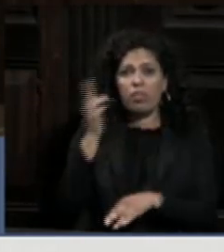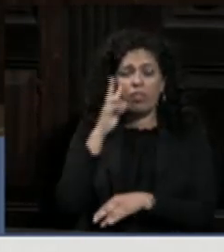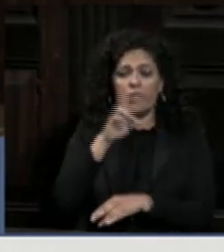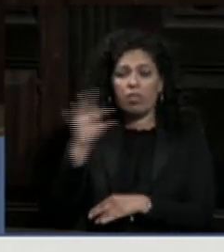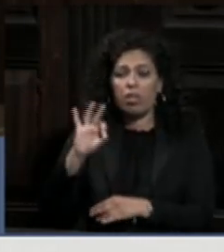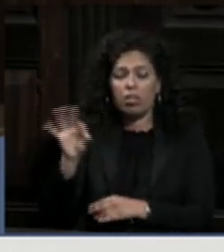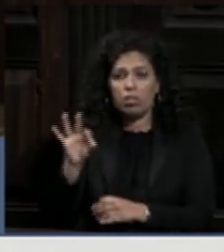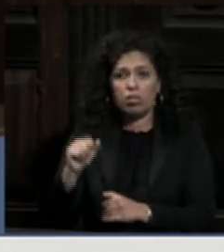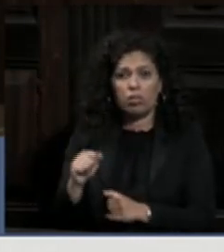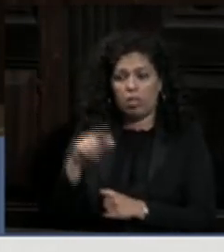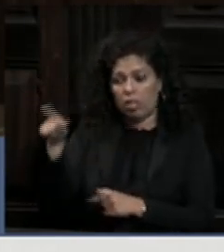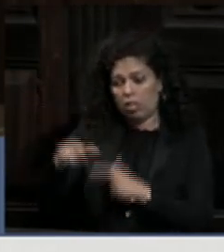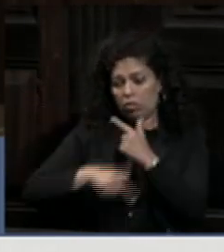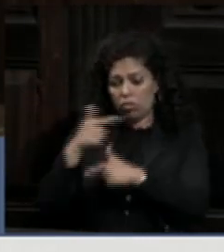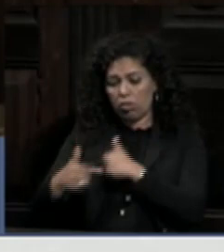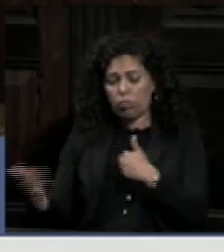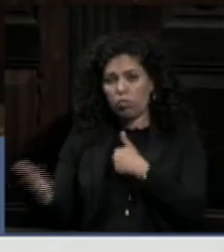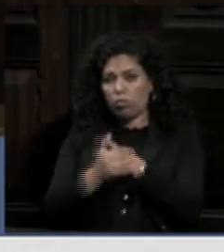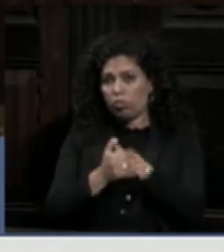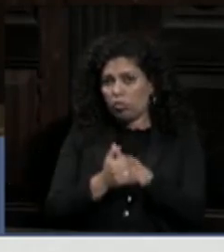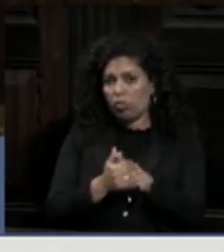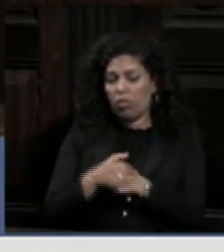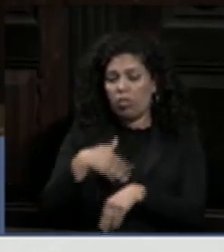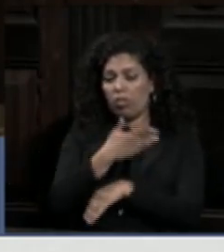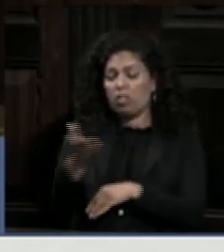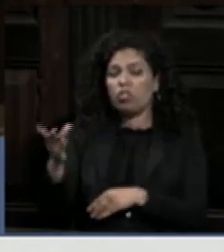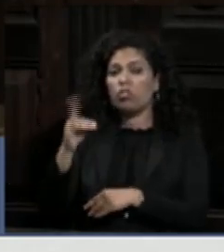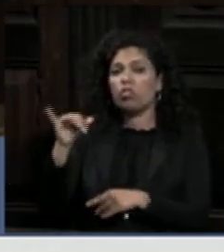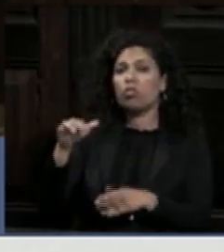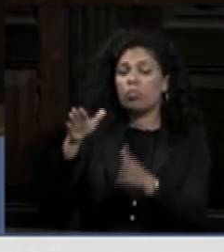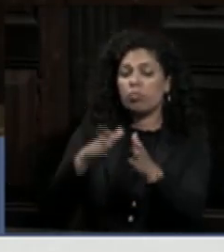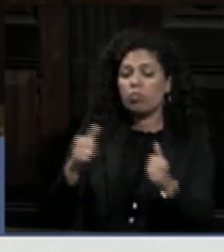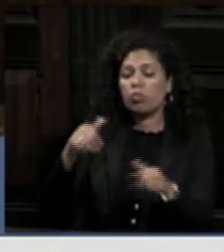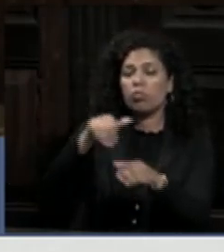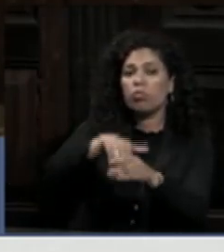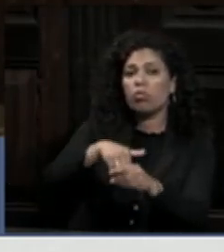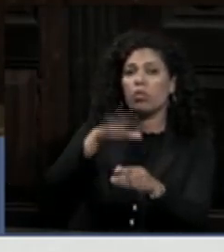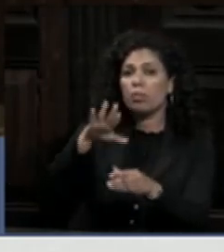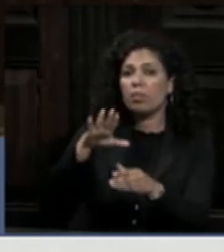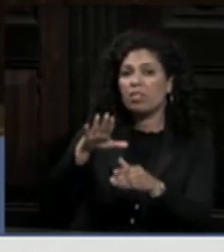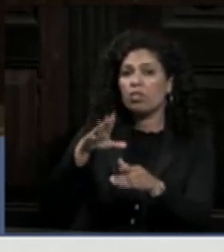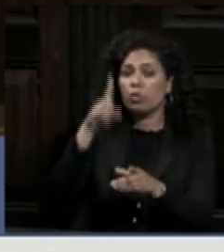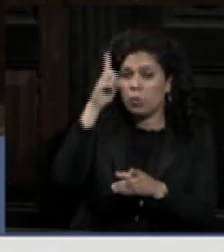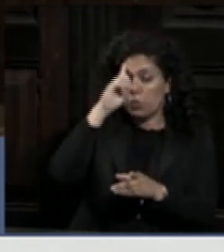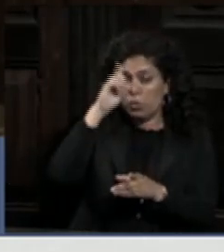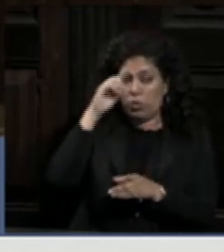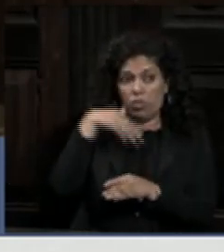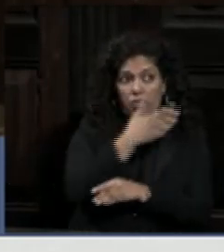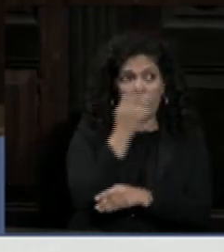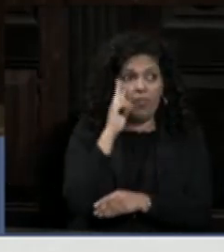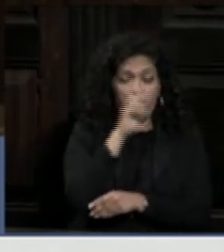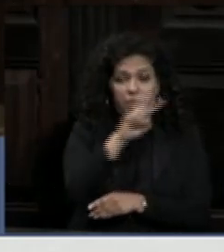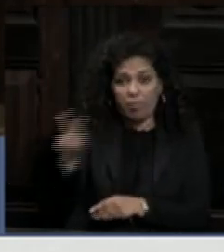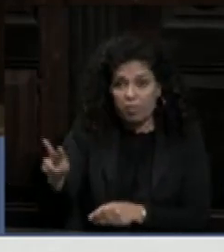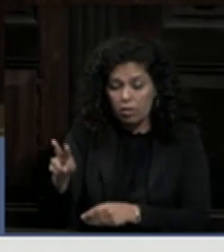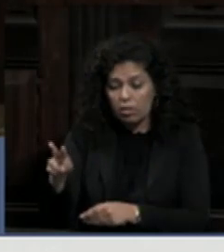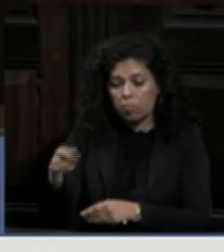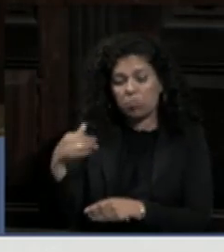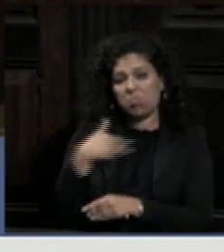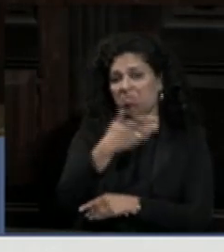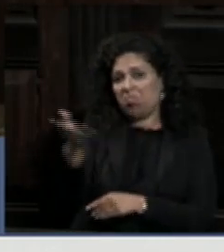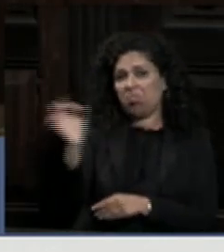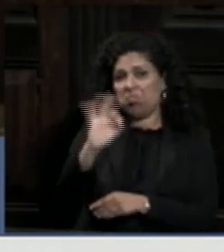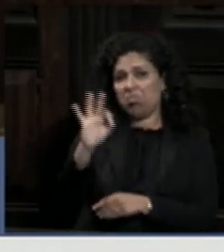covarde só parece na época das eleições e com aquelas propostas indecentes mandei do povo